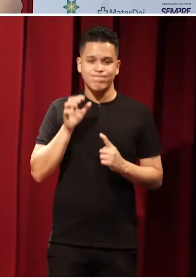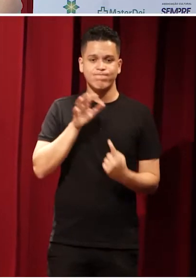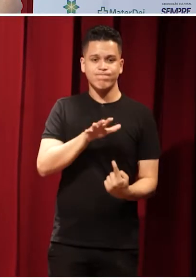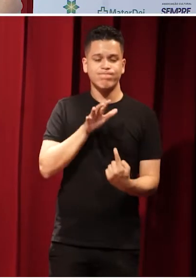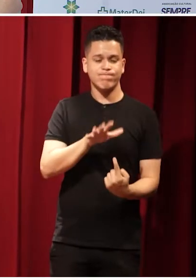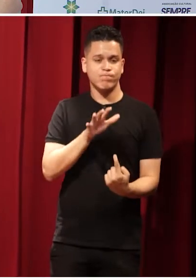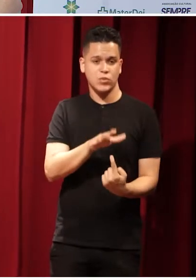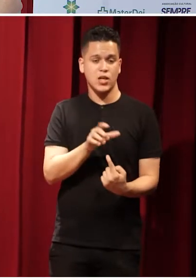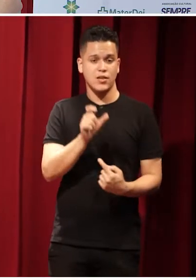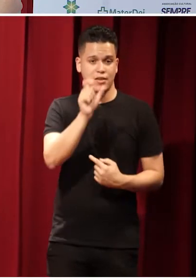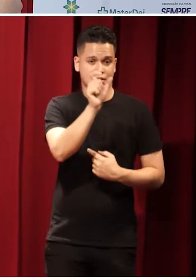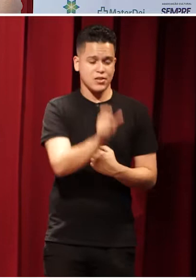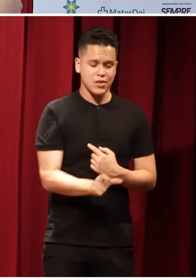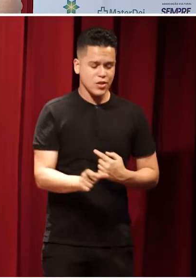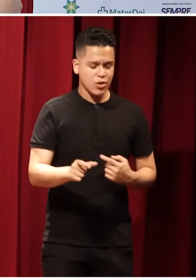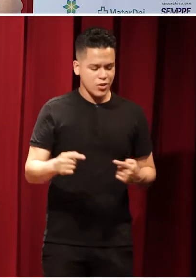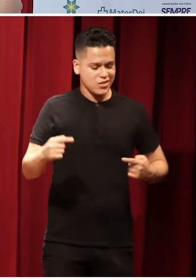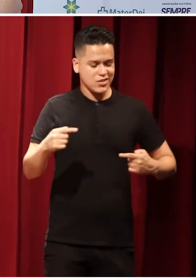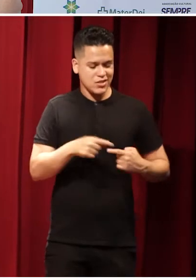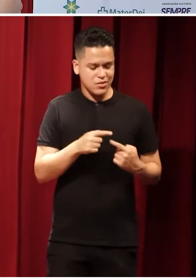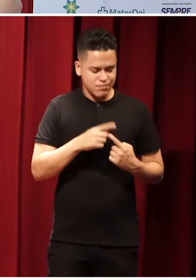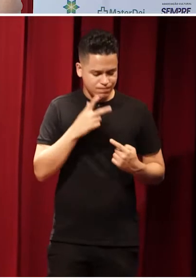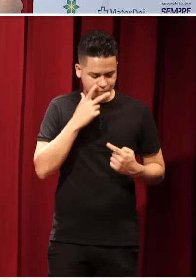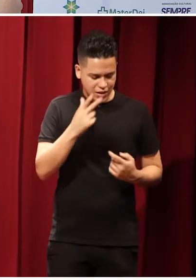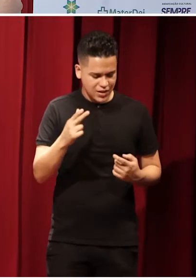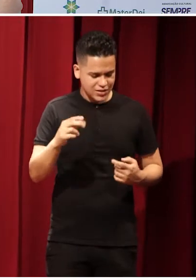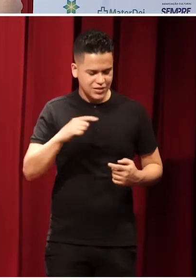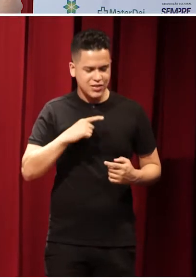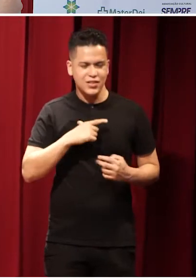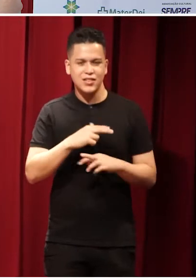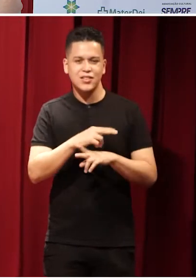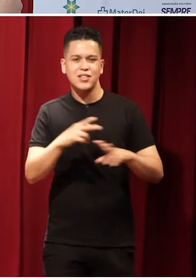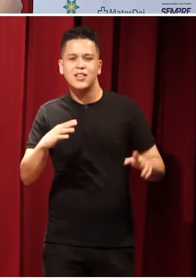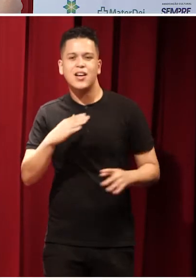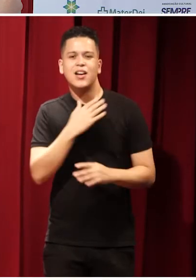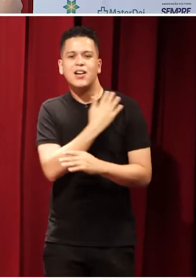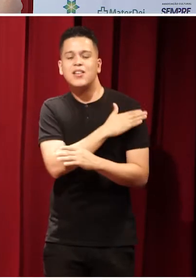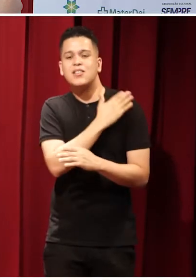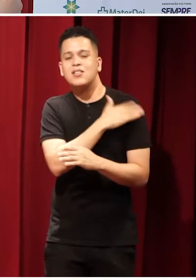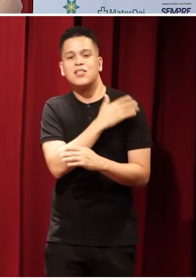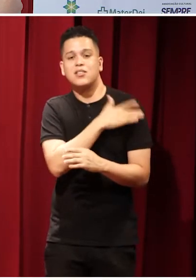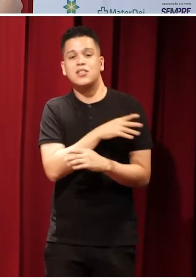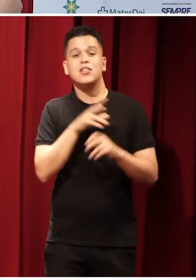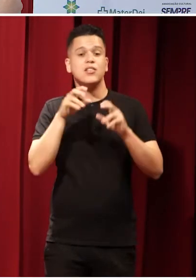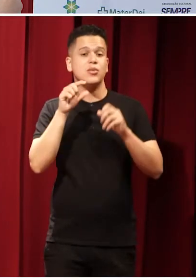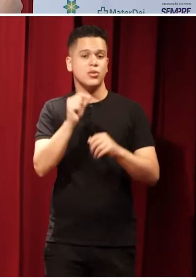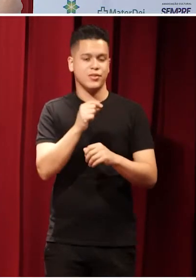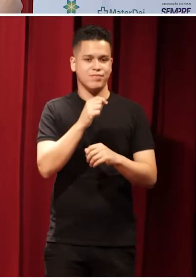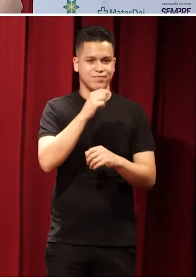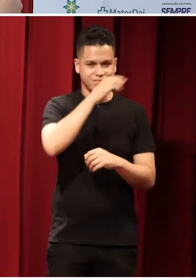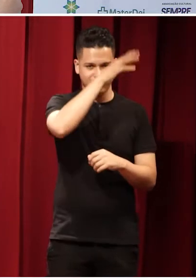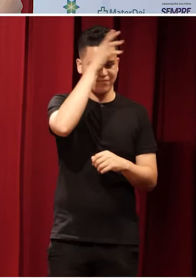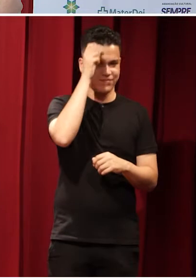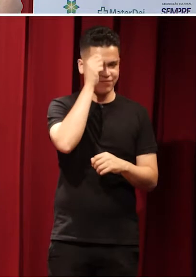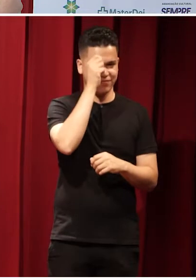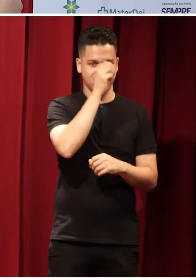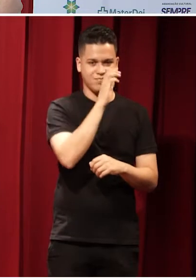pessoas cujo espírito está com muitos preconceitos a respeito da